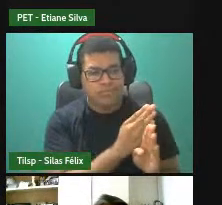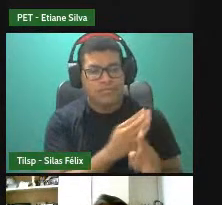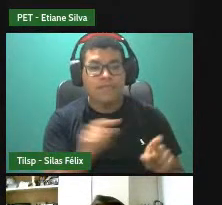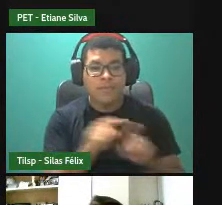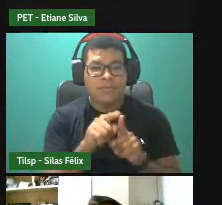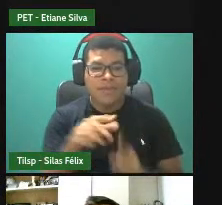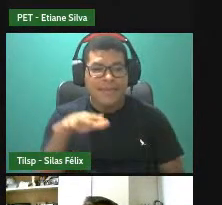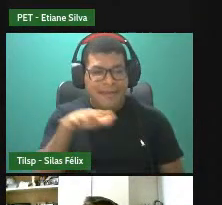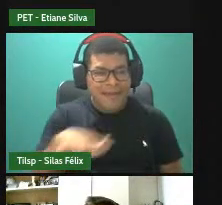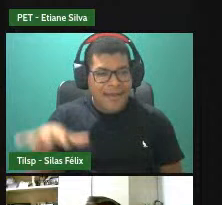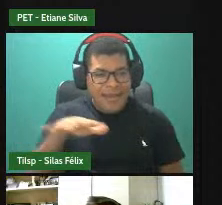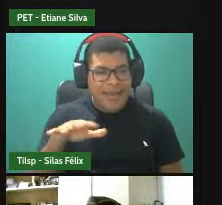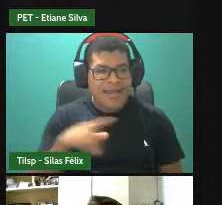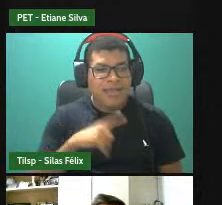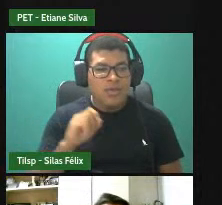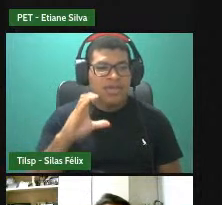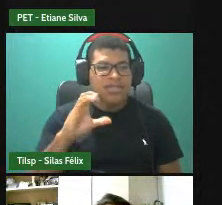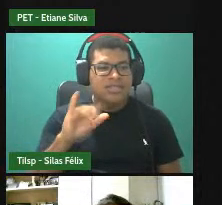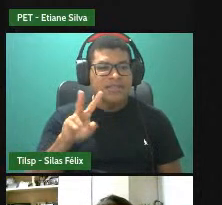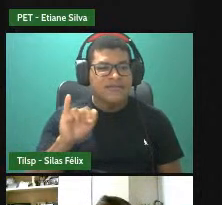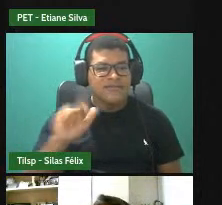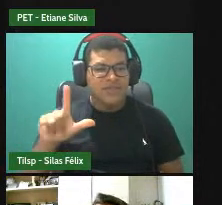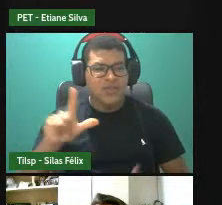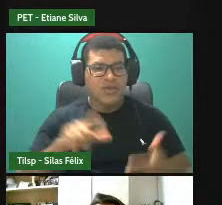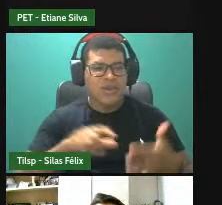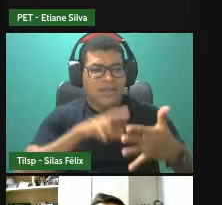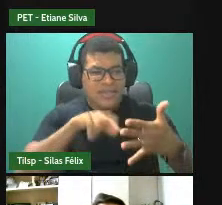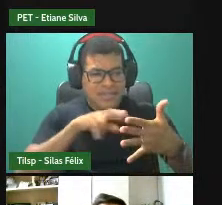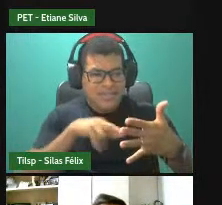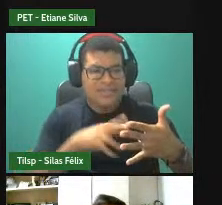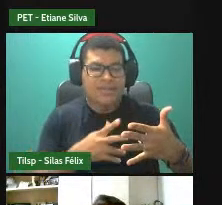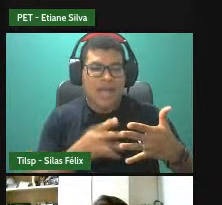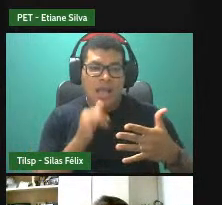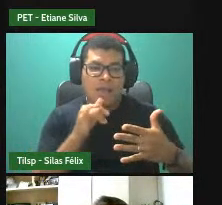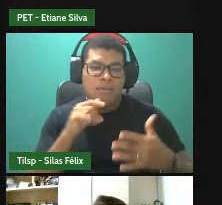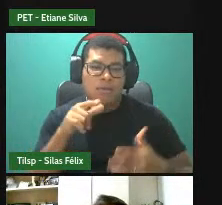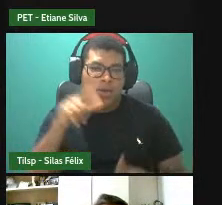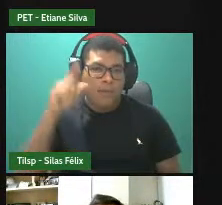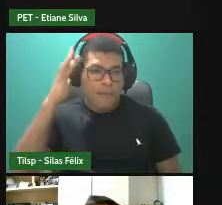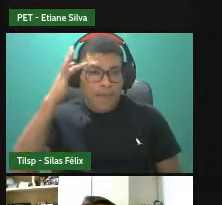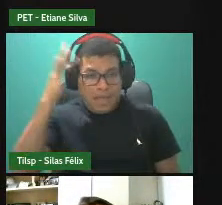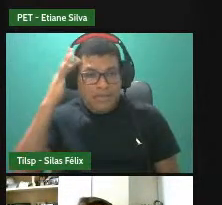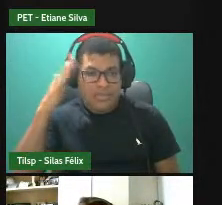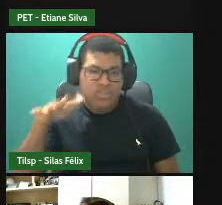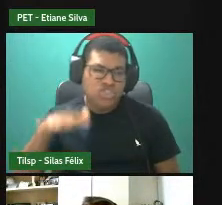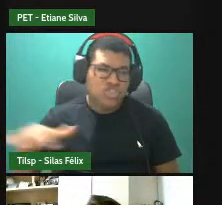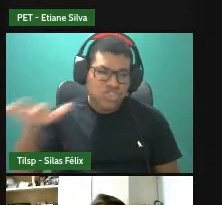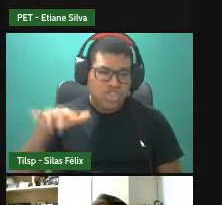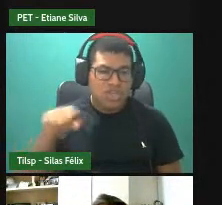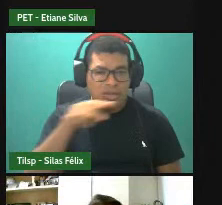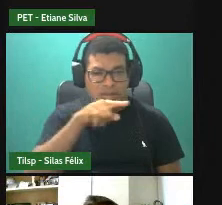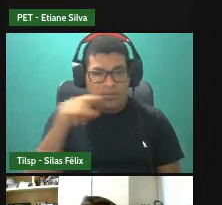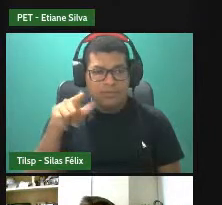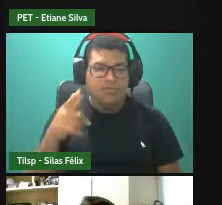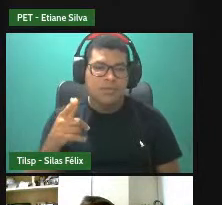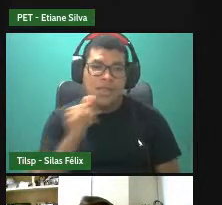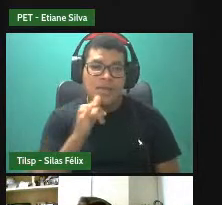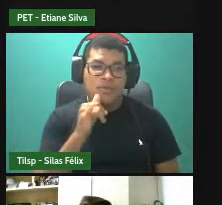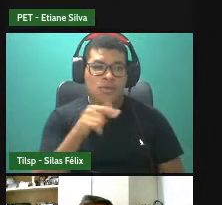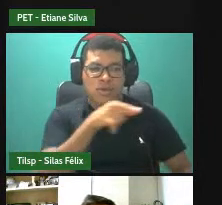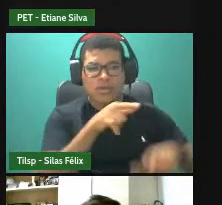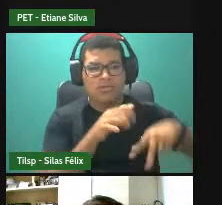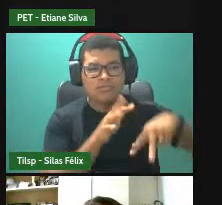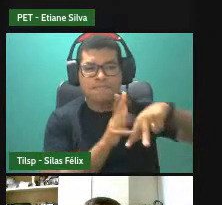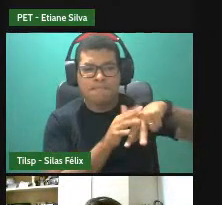né? Quando eu falo ali da perícia civil, vamos imaginar também só em linhas gerais, mas para vocês irem se localizando, um paciente fez